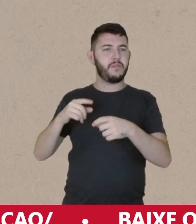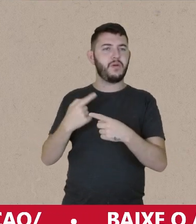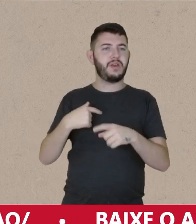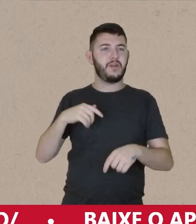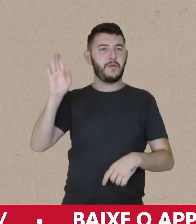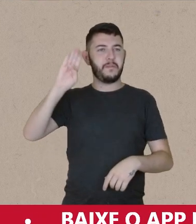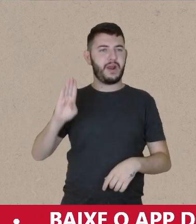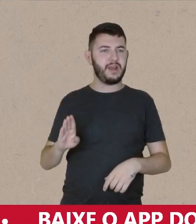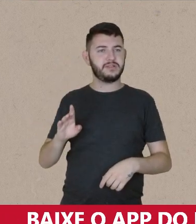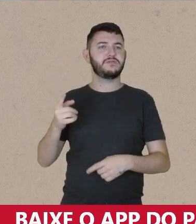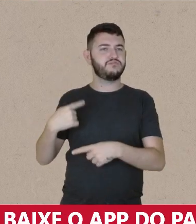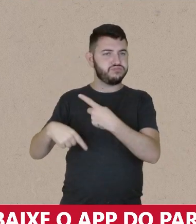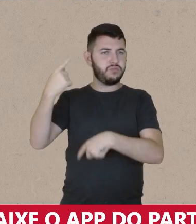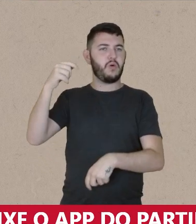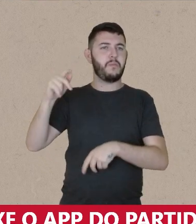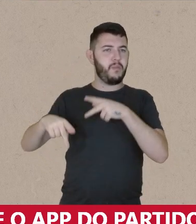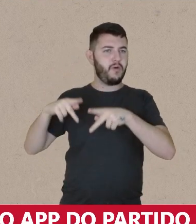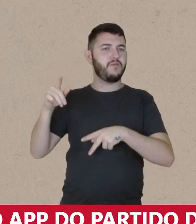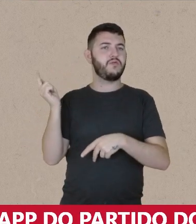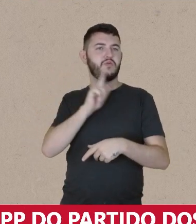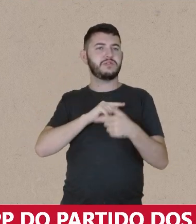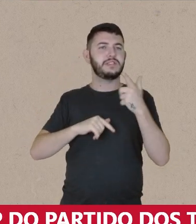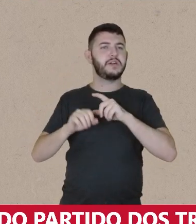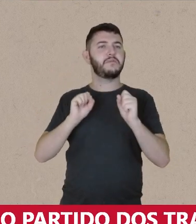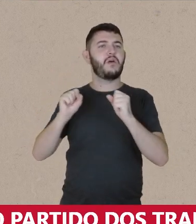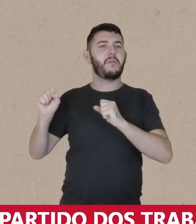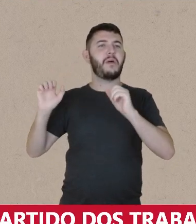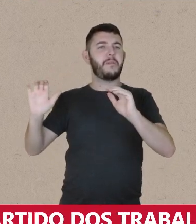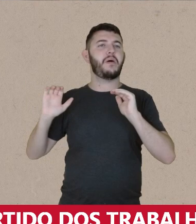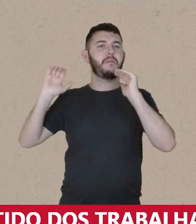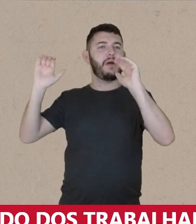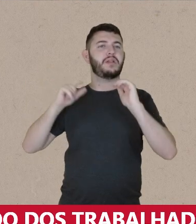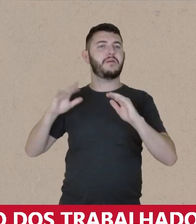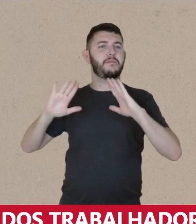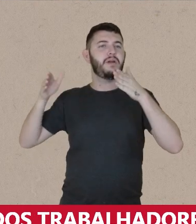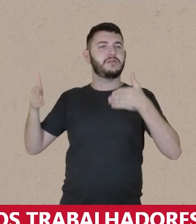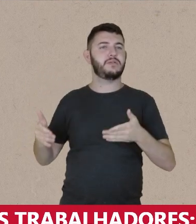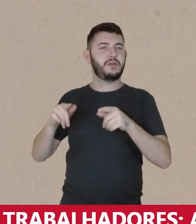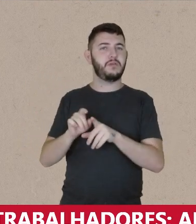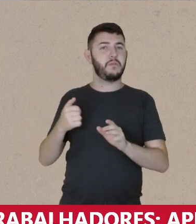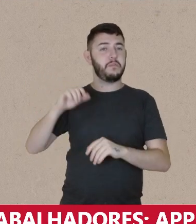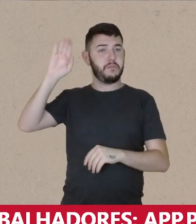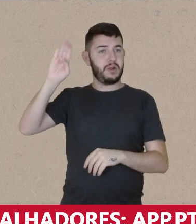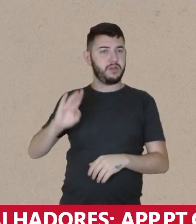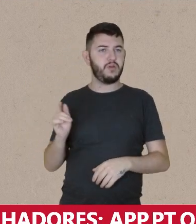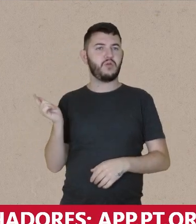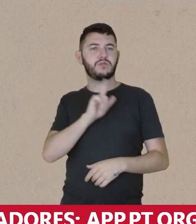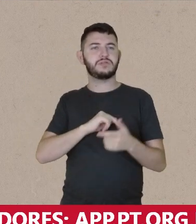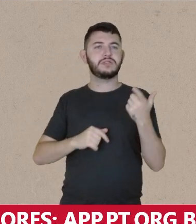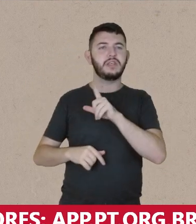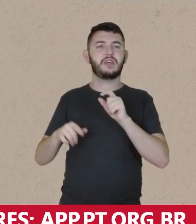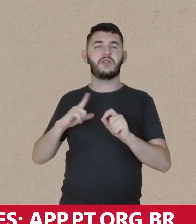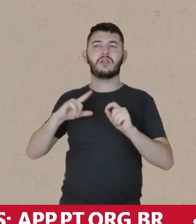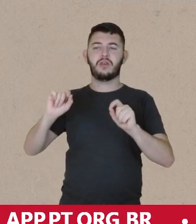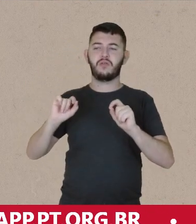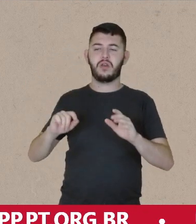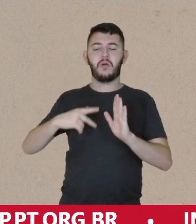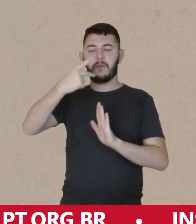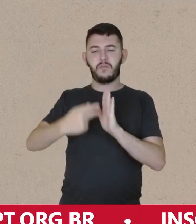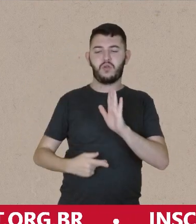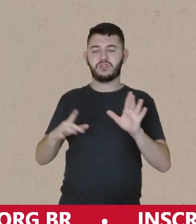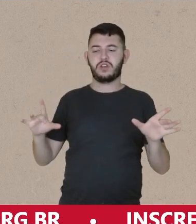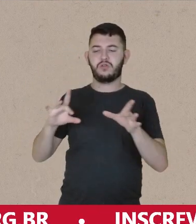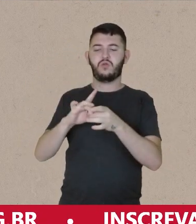do Brasil, que o Brasil ia ser soberano. O Brasil passou a ter um projeto de desenvolvimento nacional, integrar a América do Sul, tinha